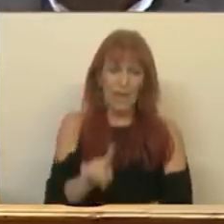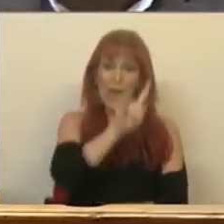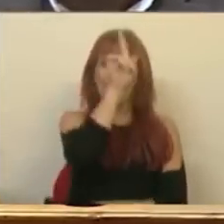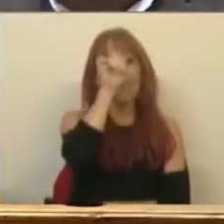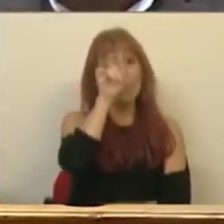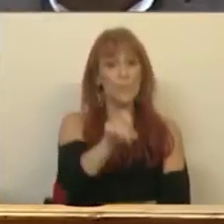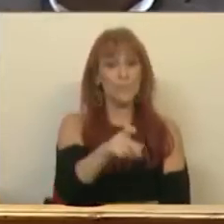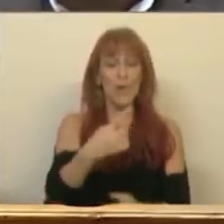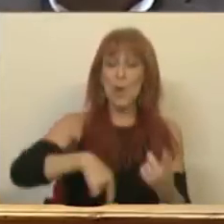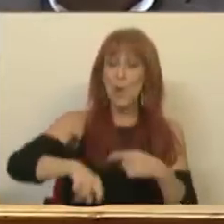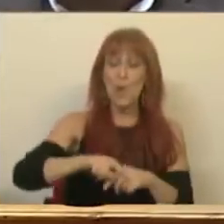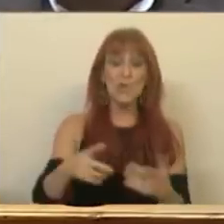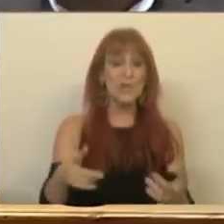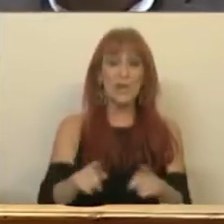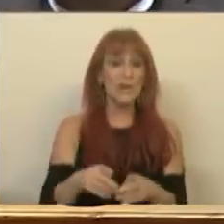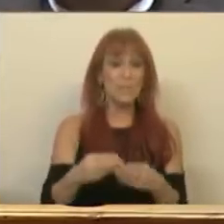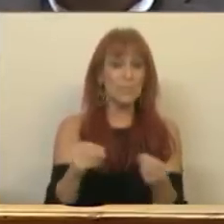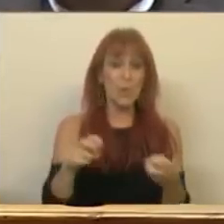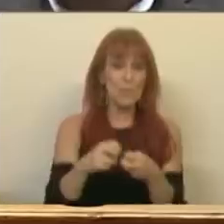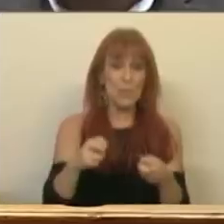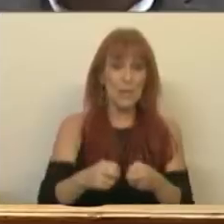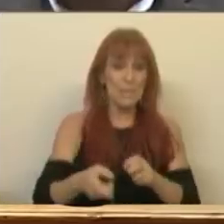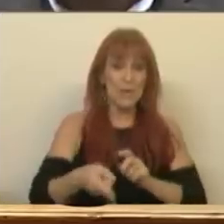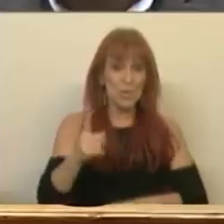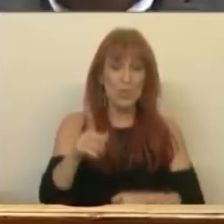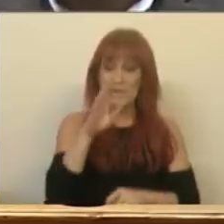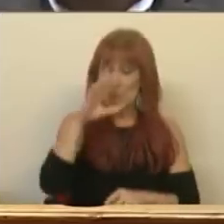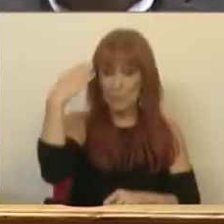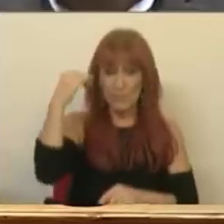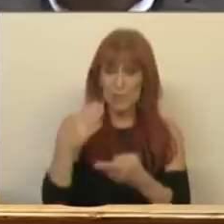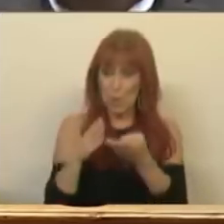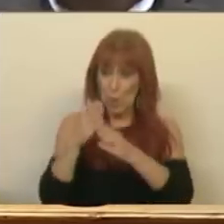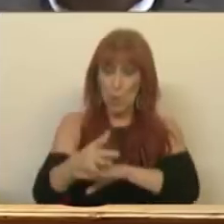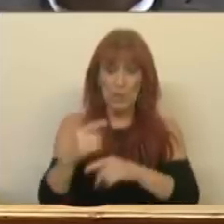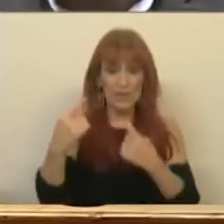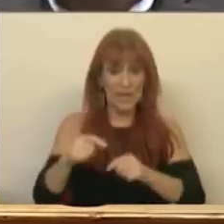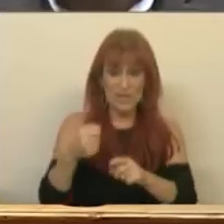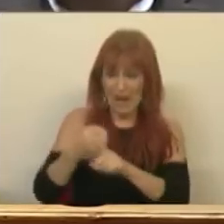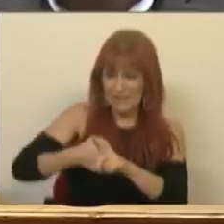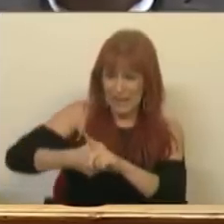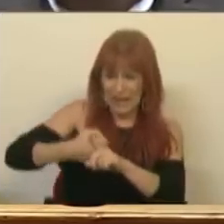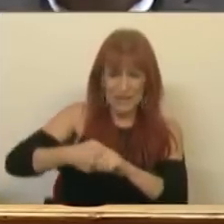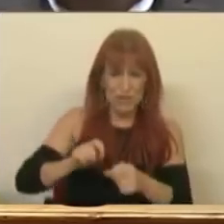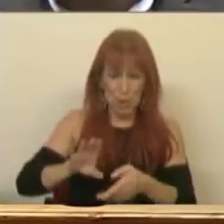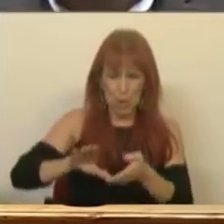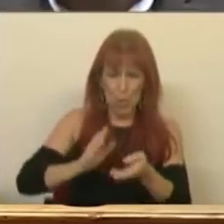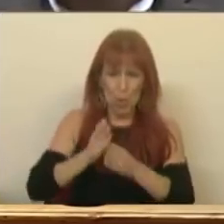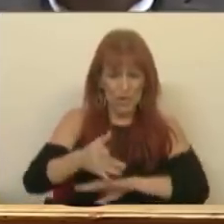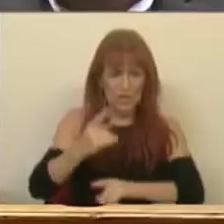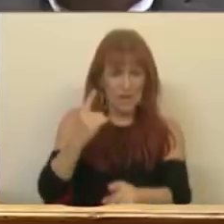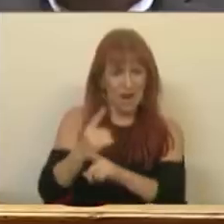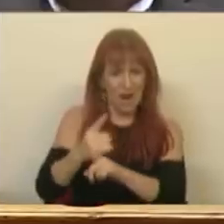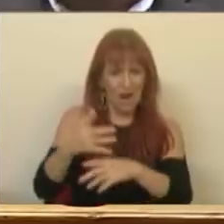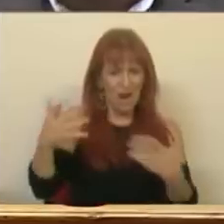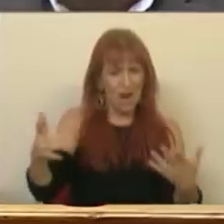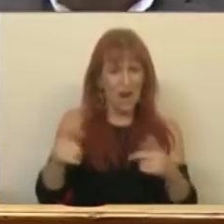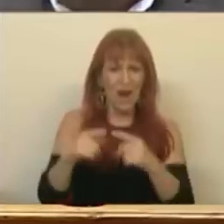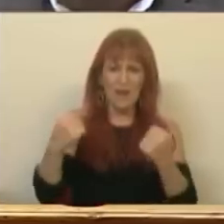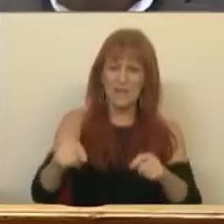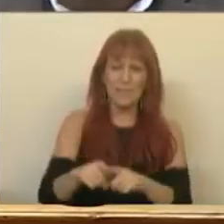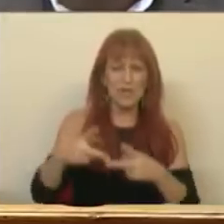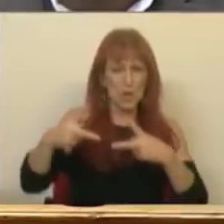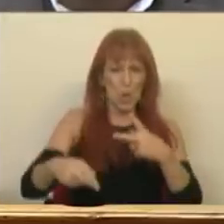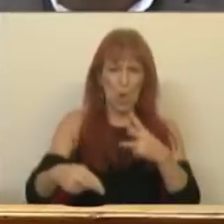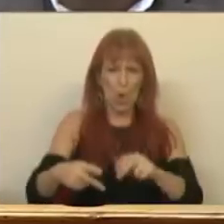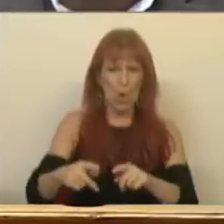agora é que nós não vamos resolver o problema se os professores continuarem a ser atacados e continuar efetivamente a ter